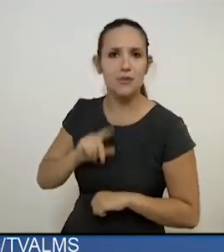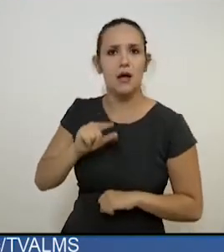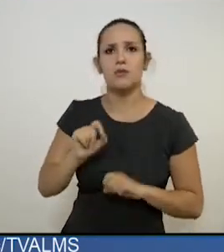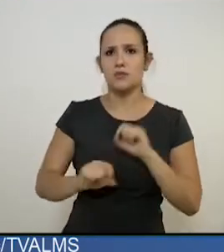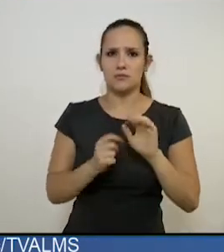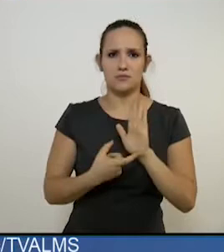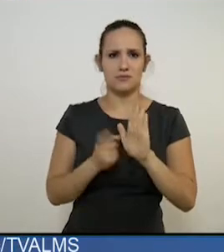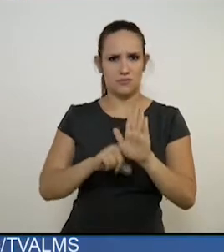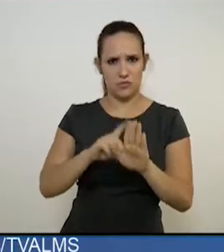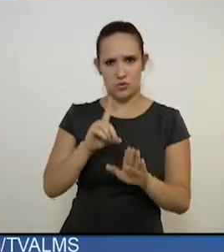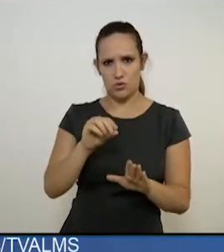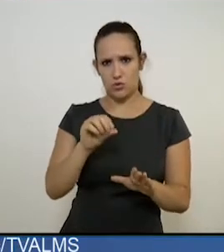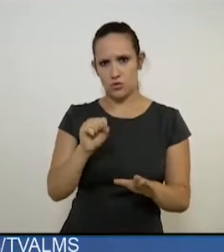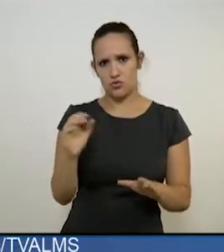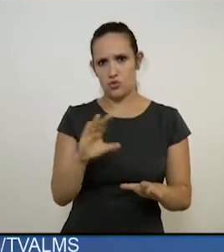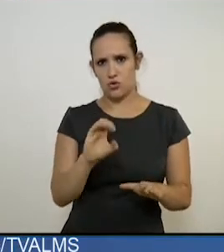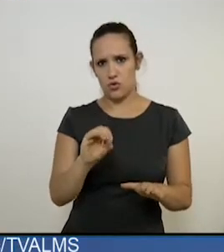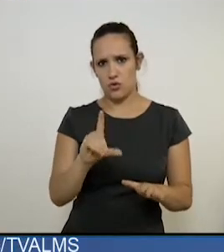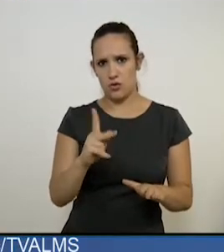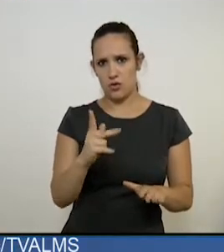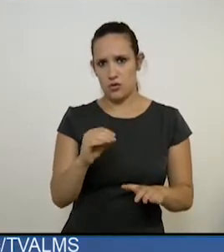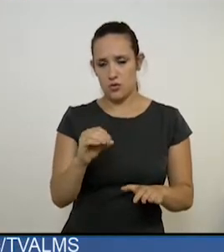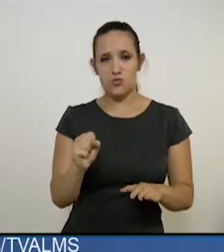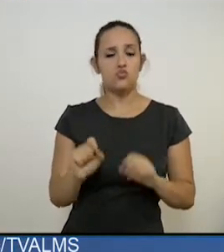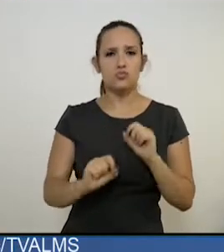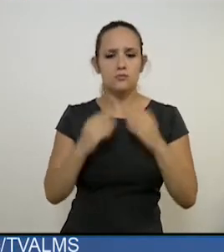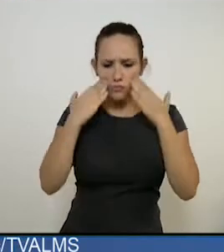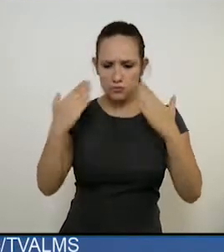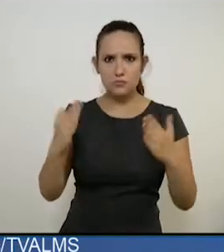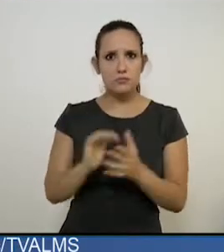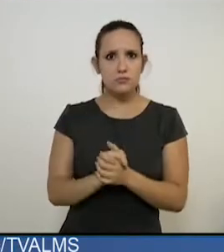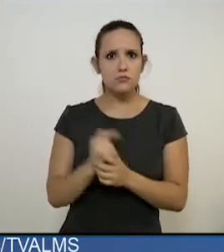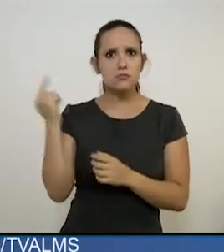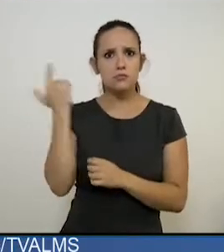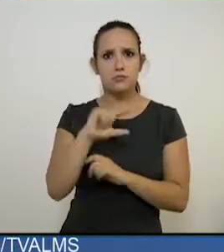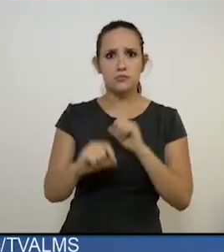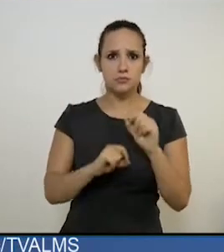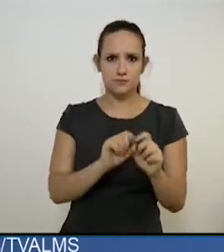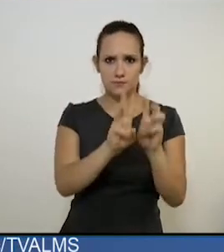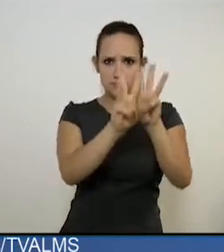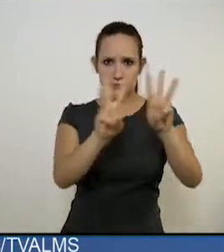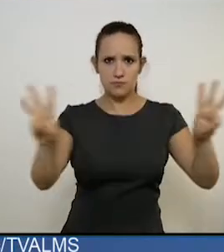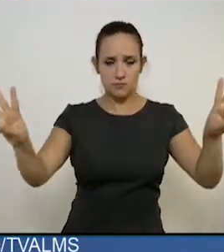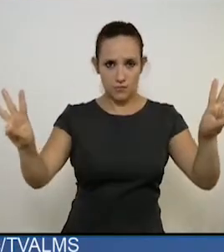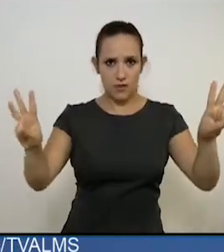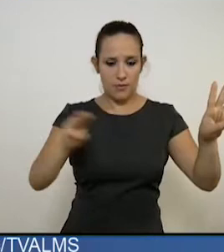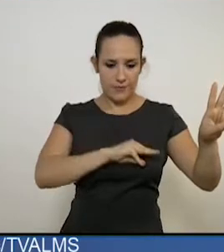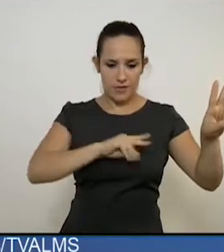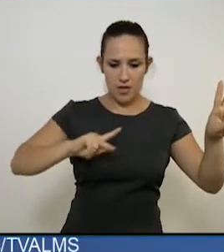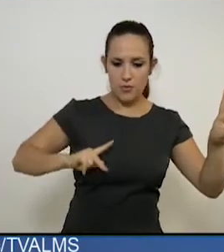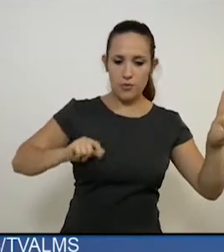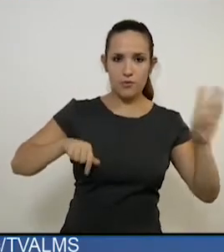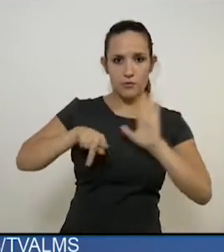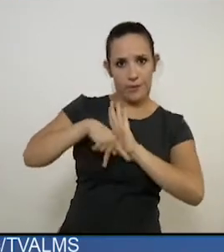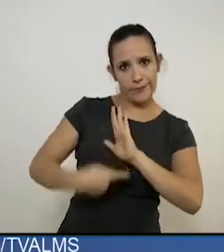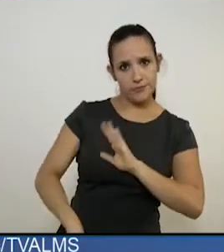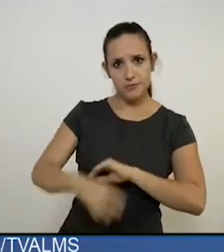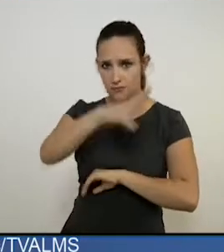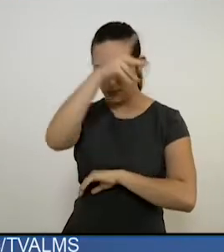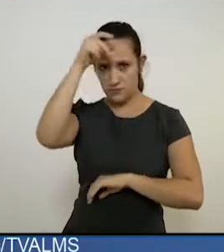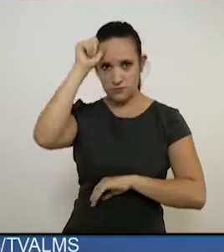implementar a maior transparência, levando a população, através do sítio eletrônico do Ministério Público de Mato Grosso do Sul,